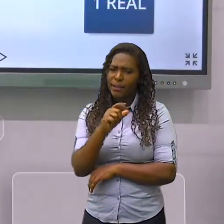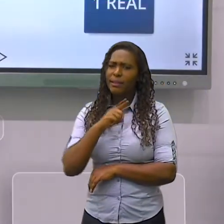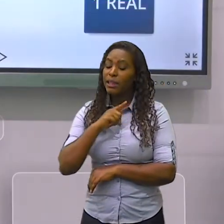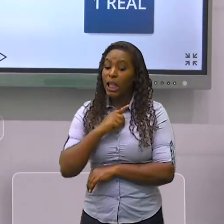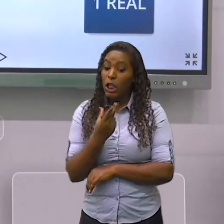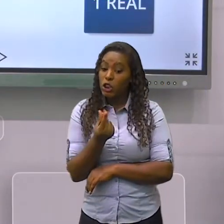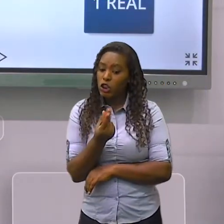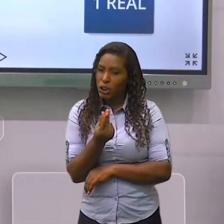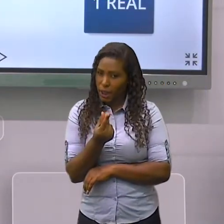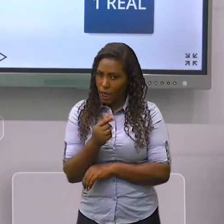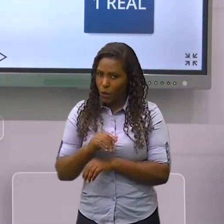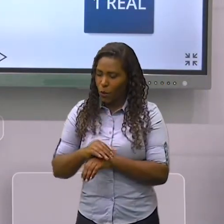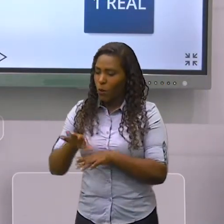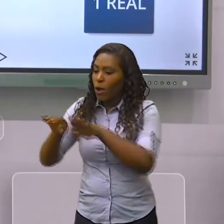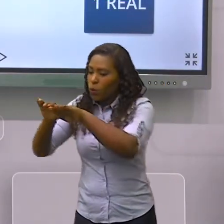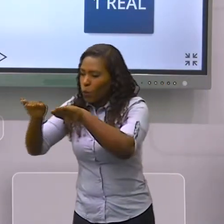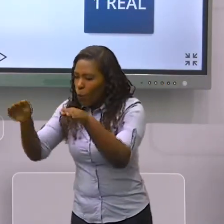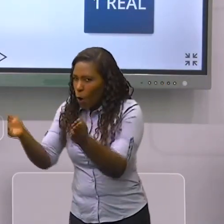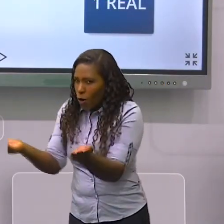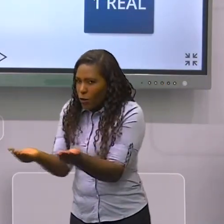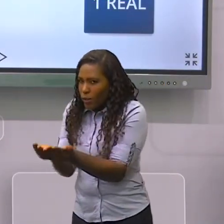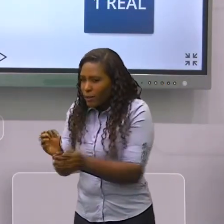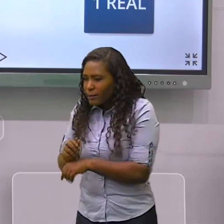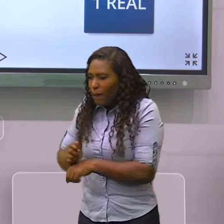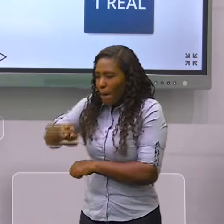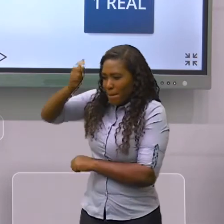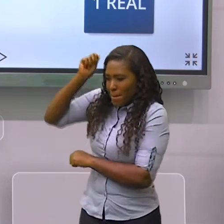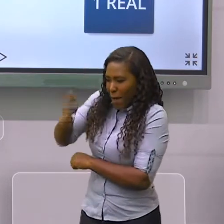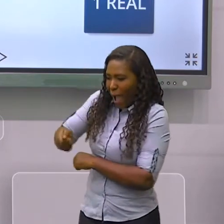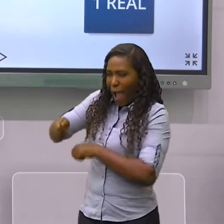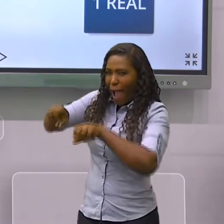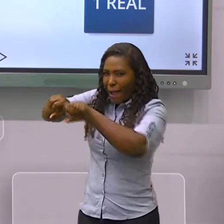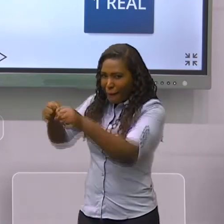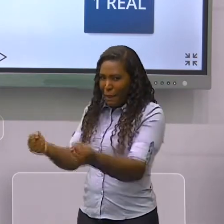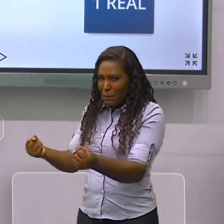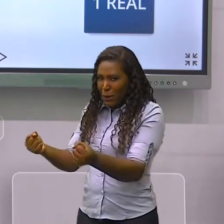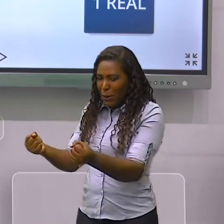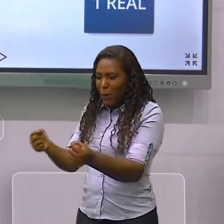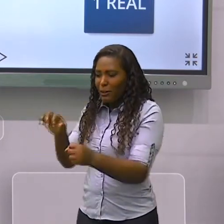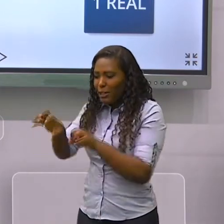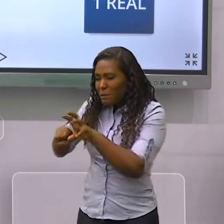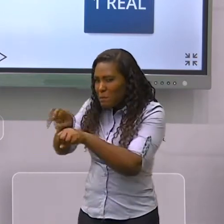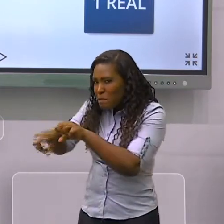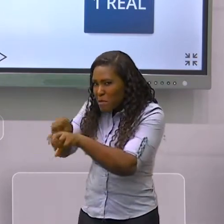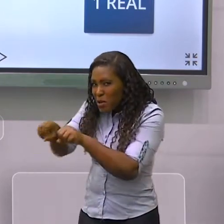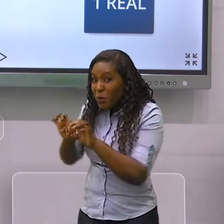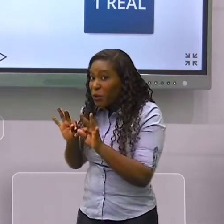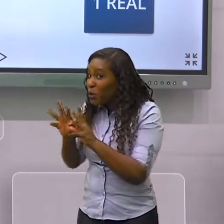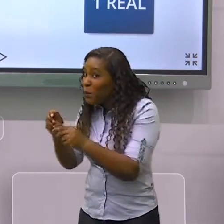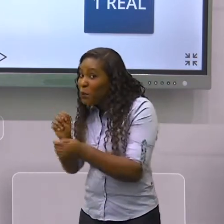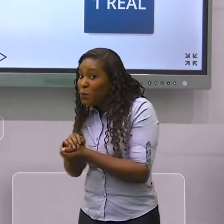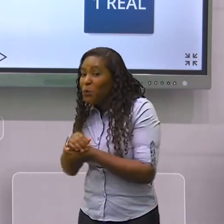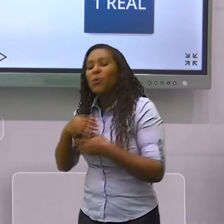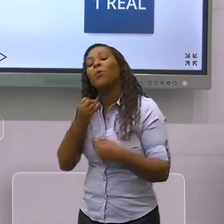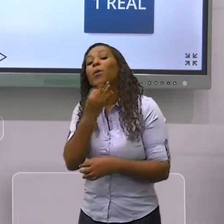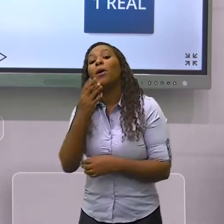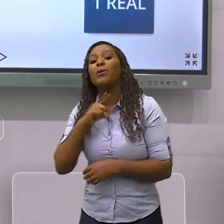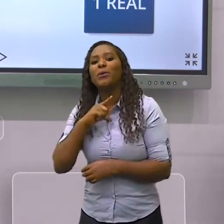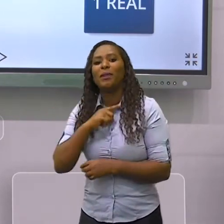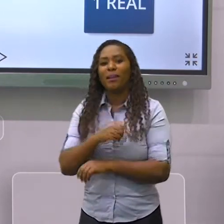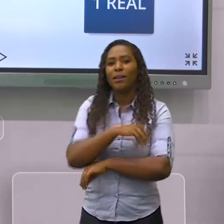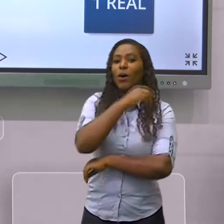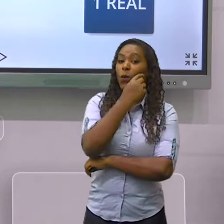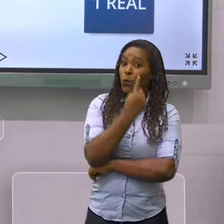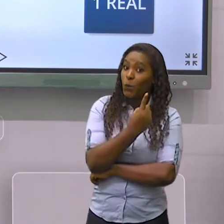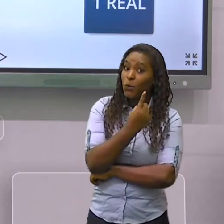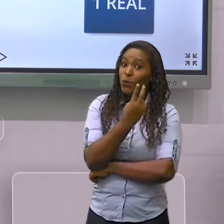porque só tem moedas de um real. Então, nós vamos contar de um em um. Um, dois,